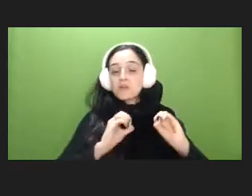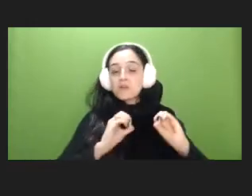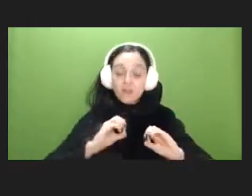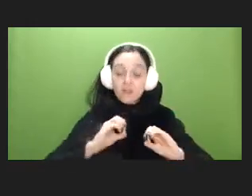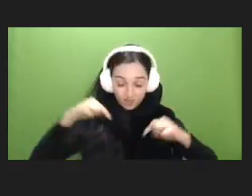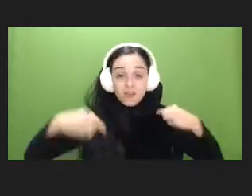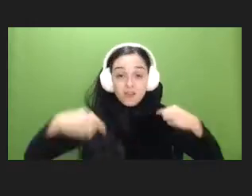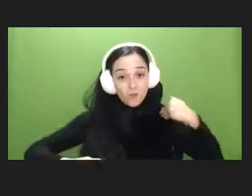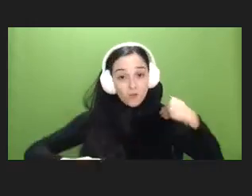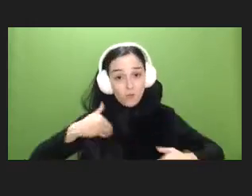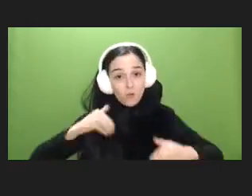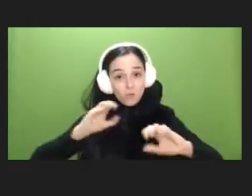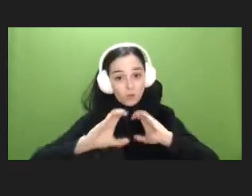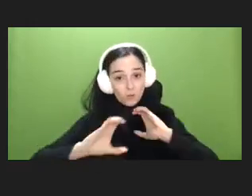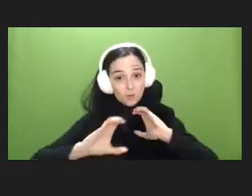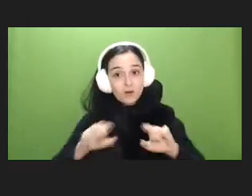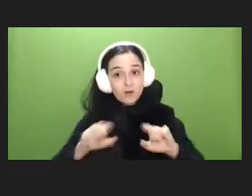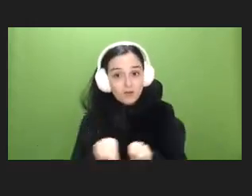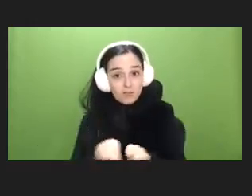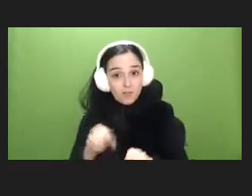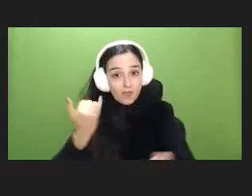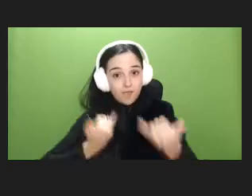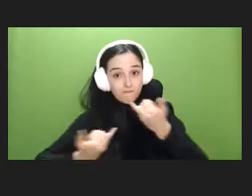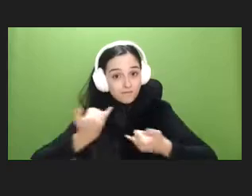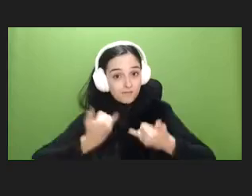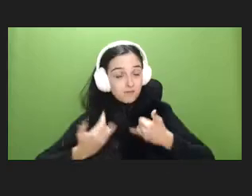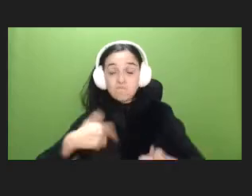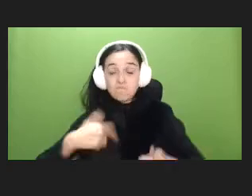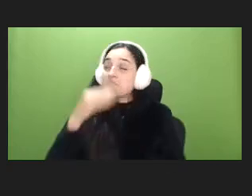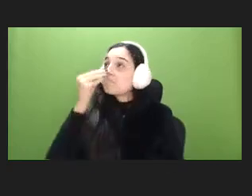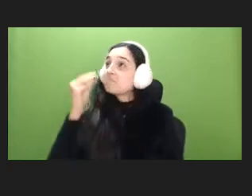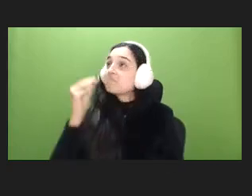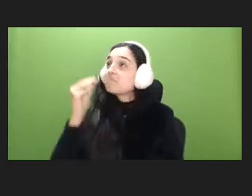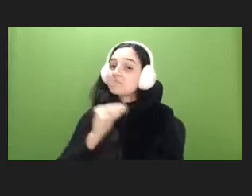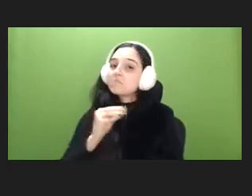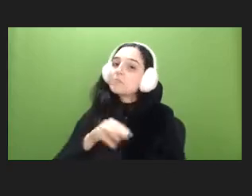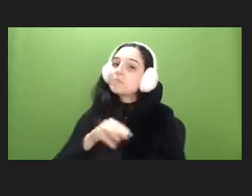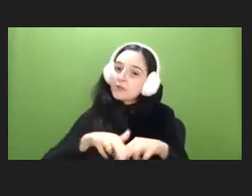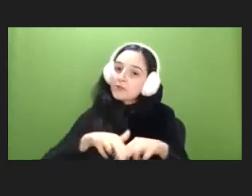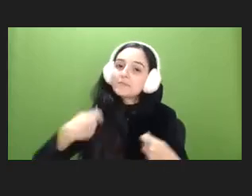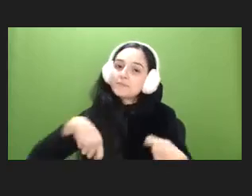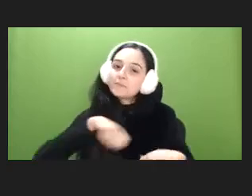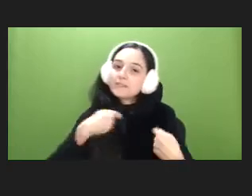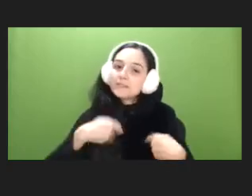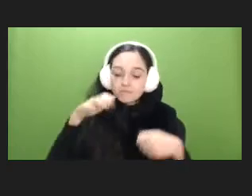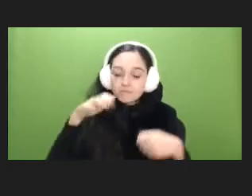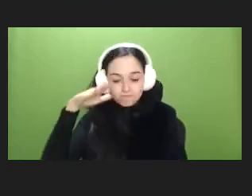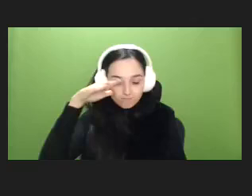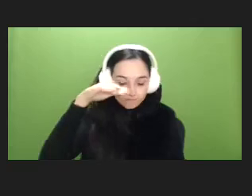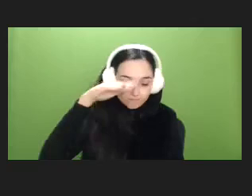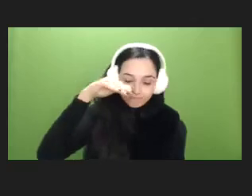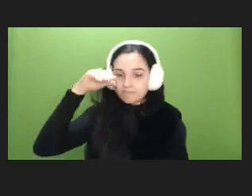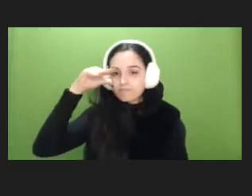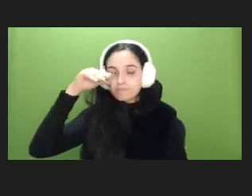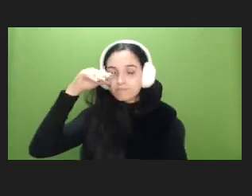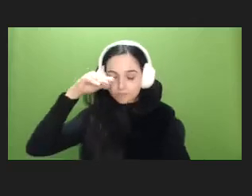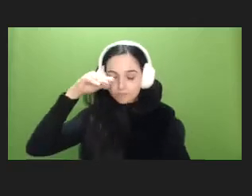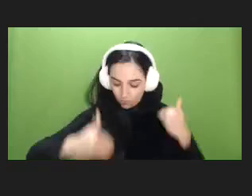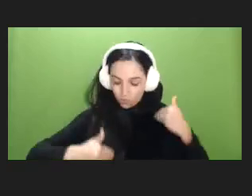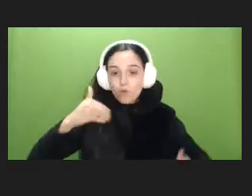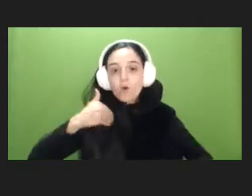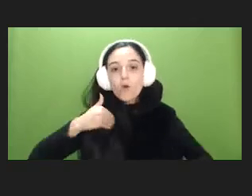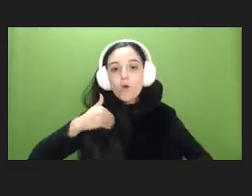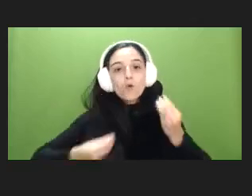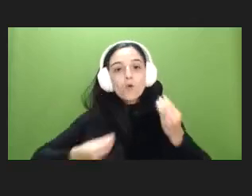gente vai falar um pouquinho sobre essa observação do nosso próprio corpo e como que a gente pode preservá-lo,